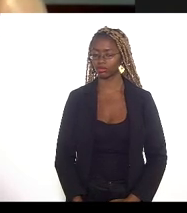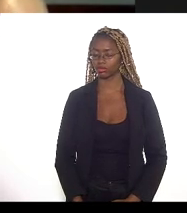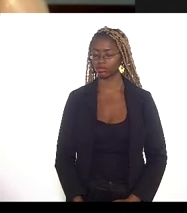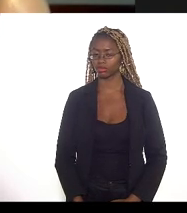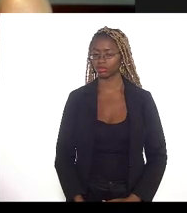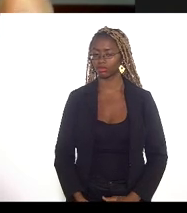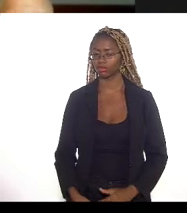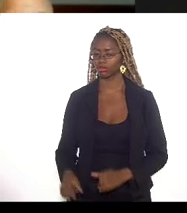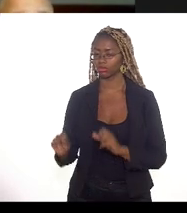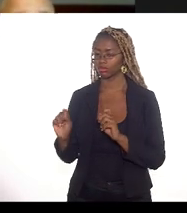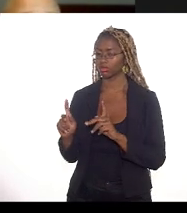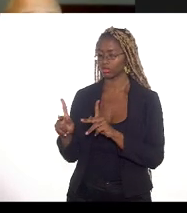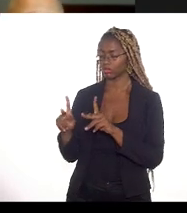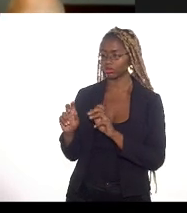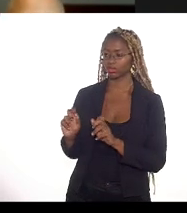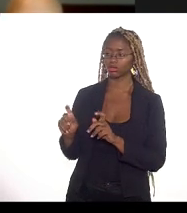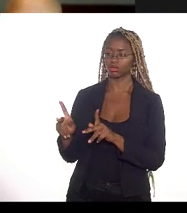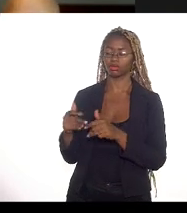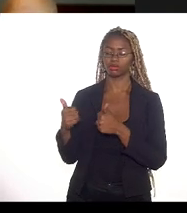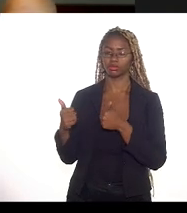Ok, ok.